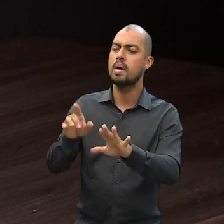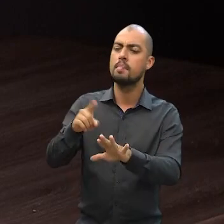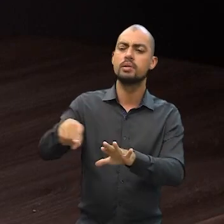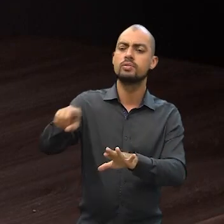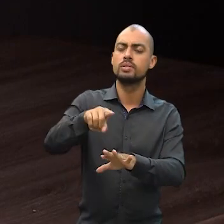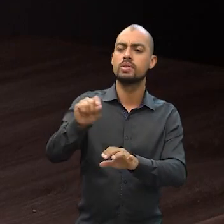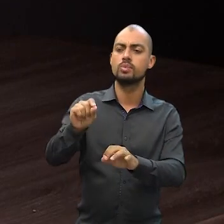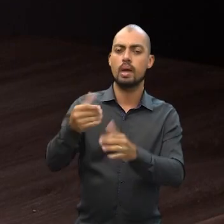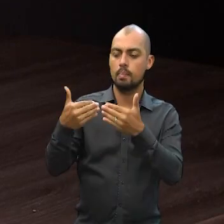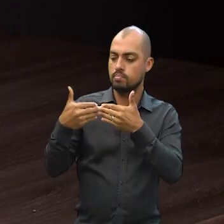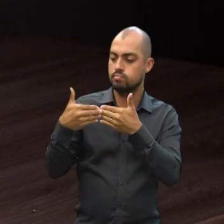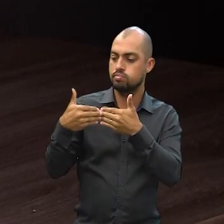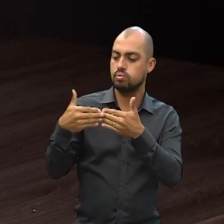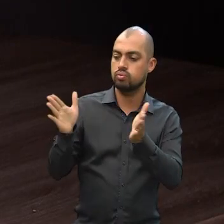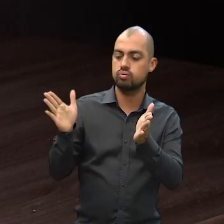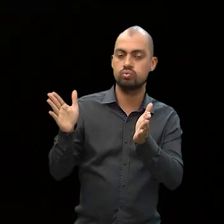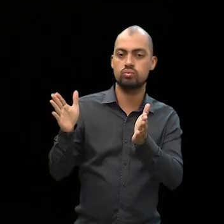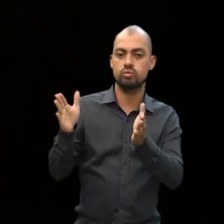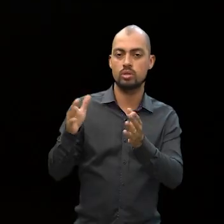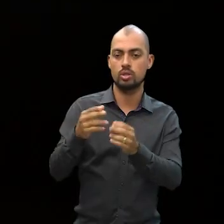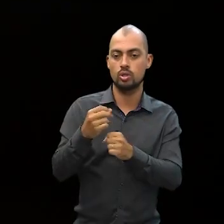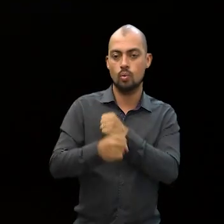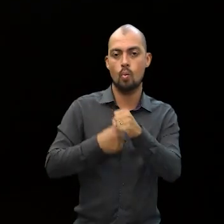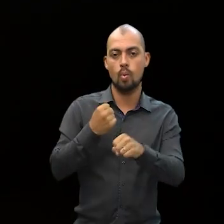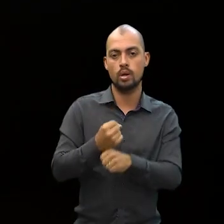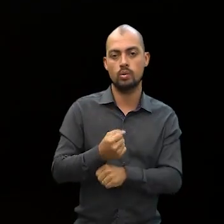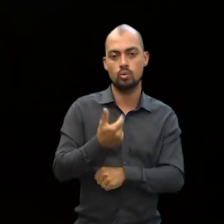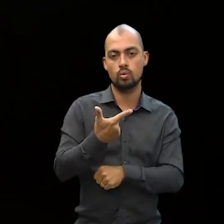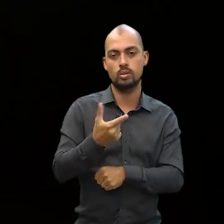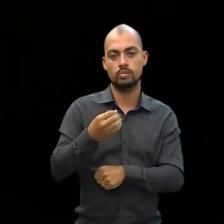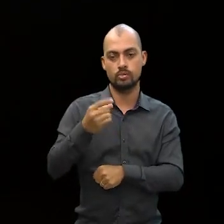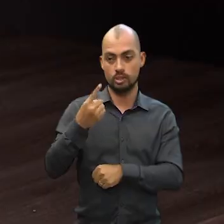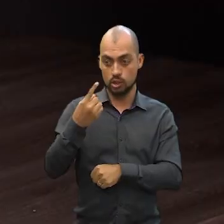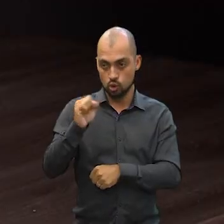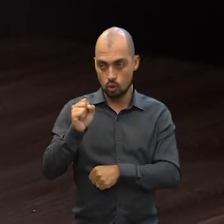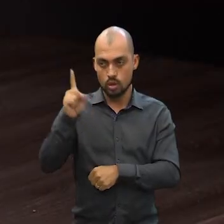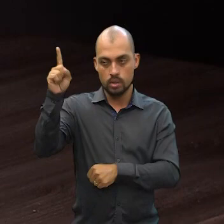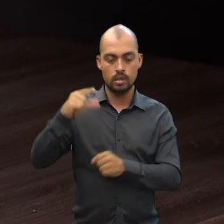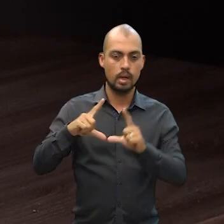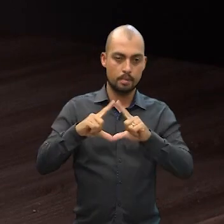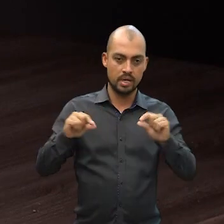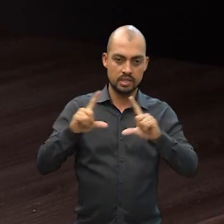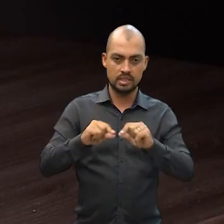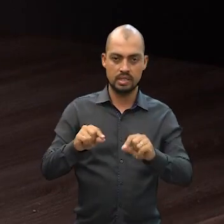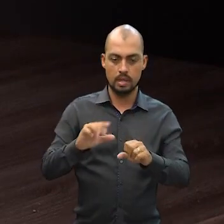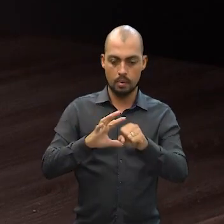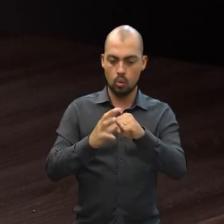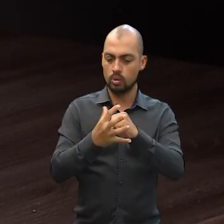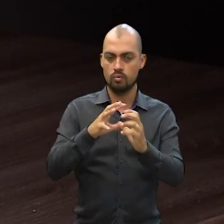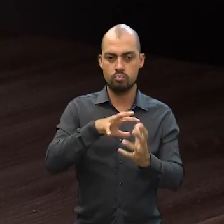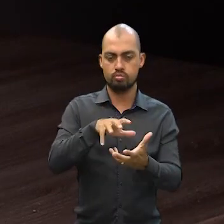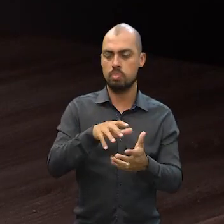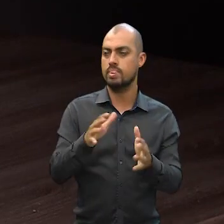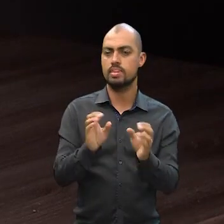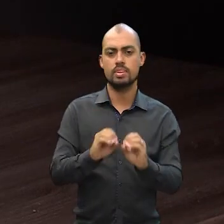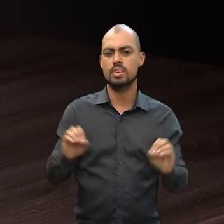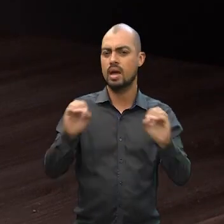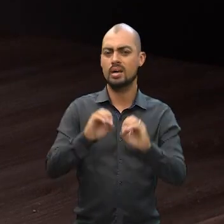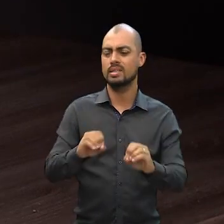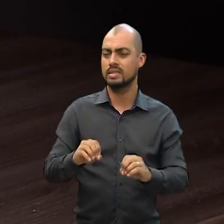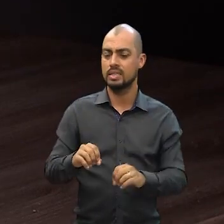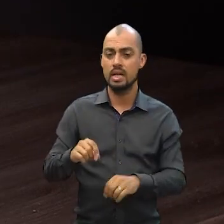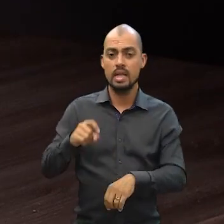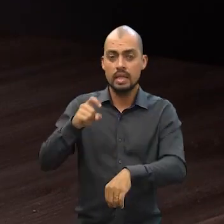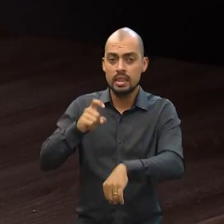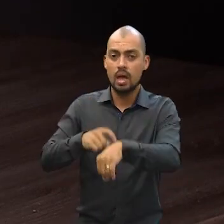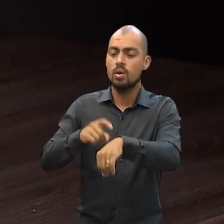plataforma em 2018 em Brasília, momento em que ninguém pensava em pandemia. Naquele momento, qual foi o apelo? Foi